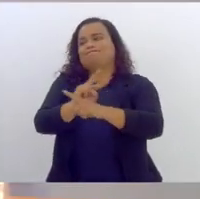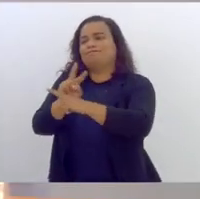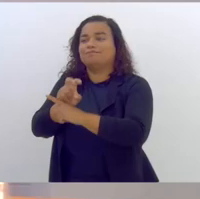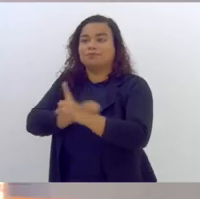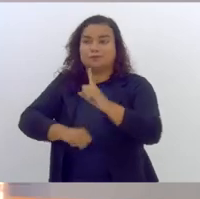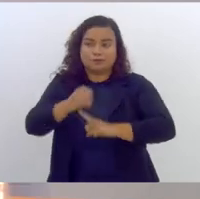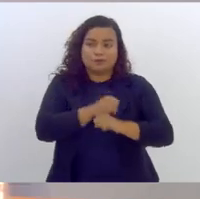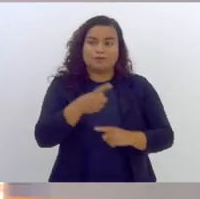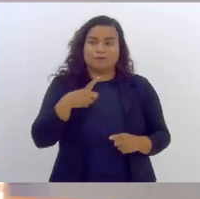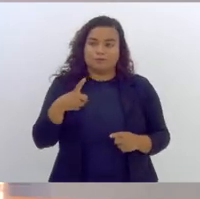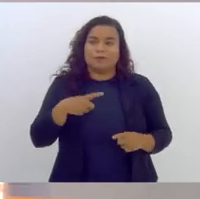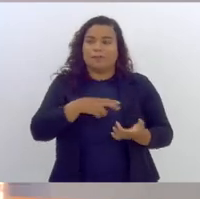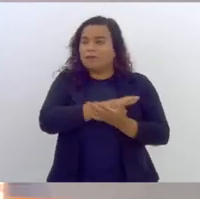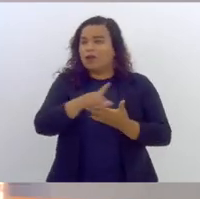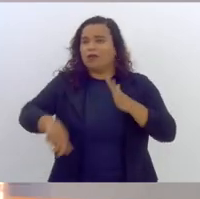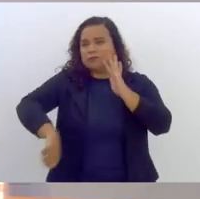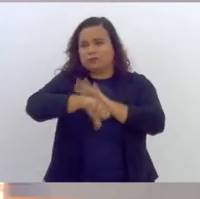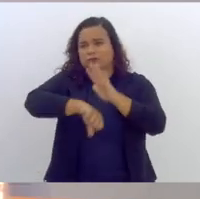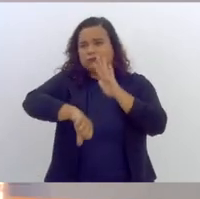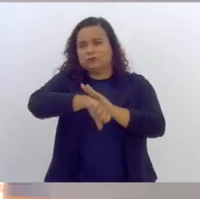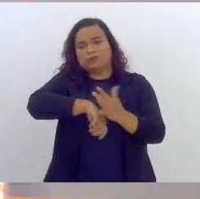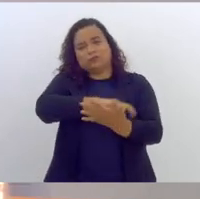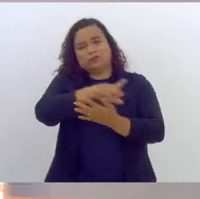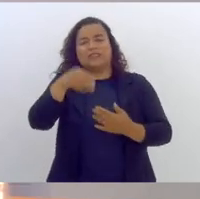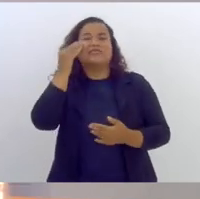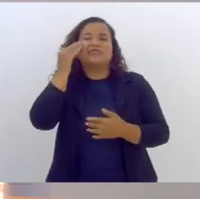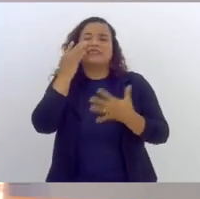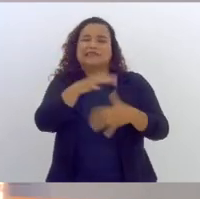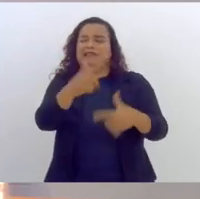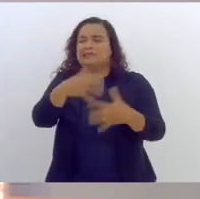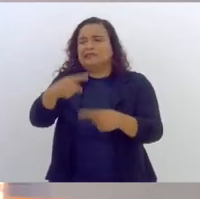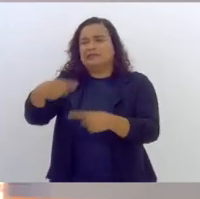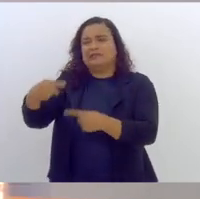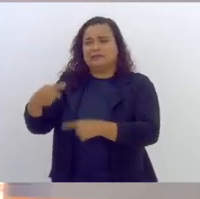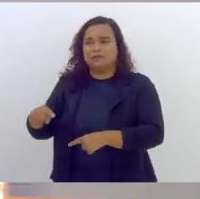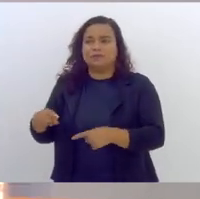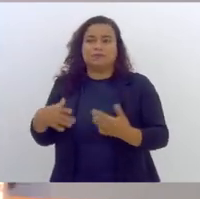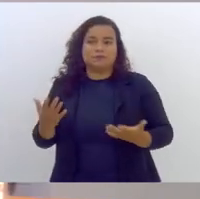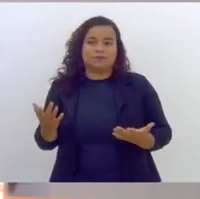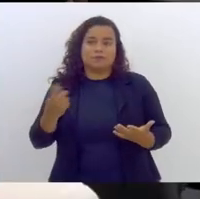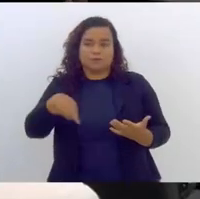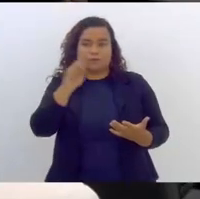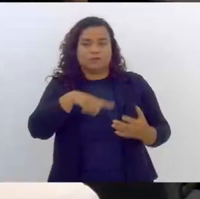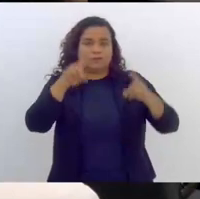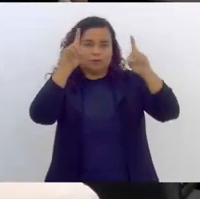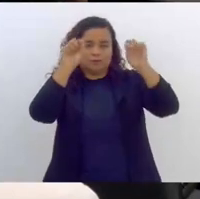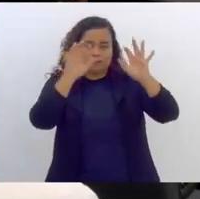nossa sociedade dos diversos criminosos que tentam destruí-la Que Deus nos abençoe